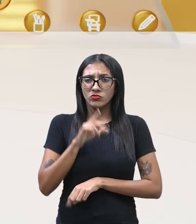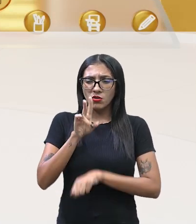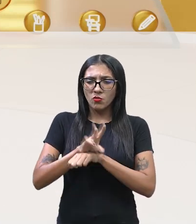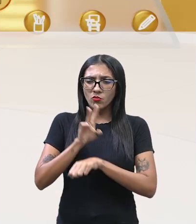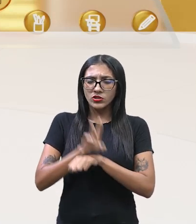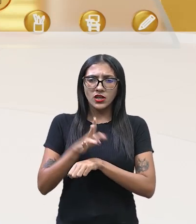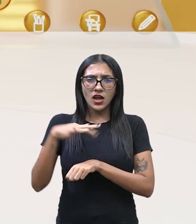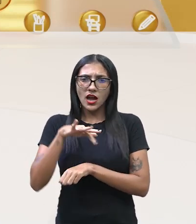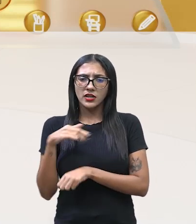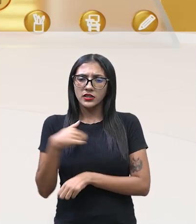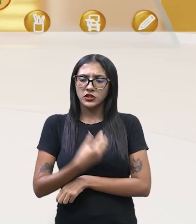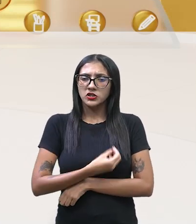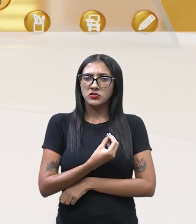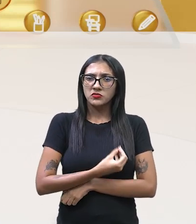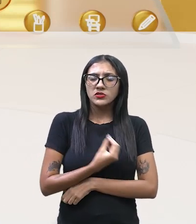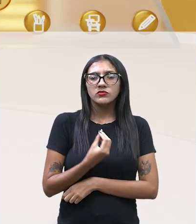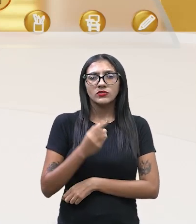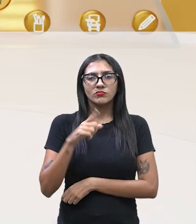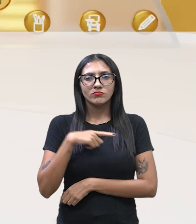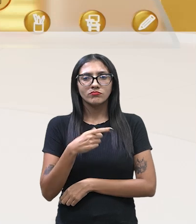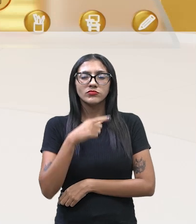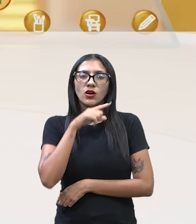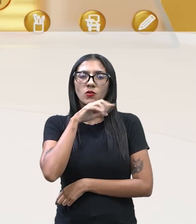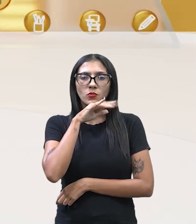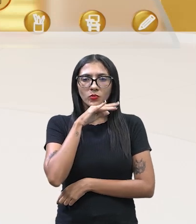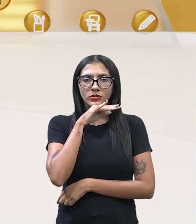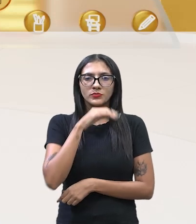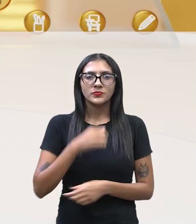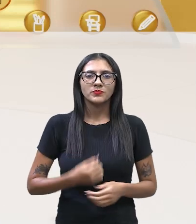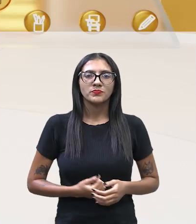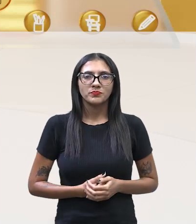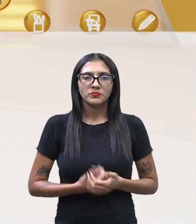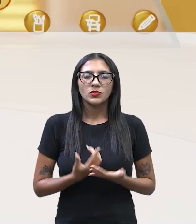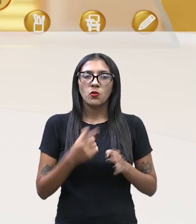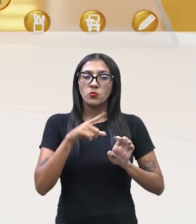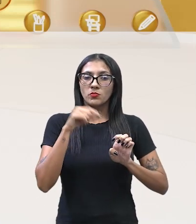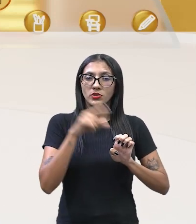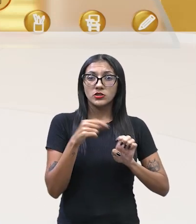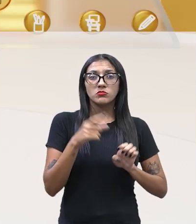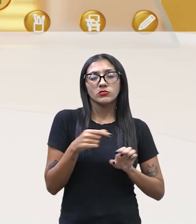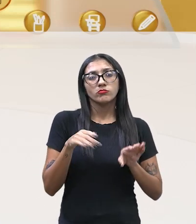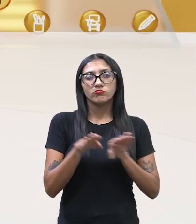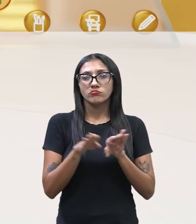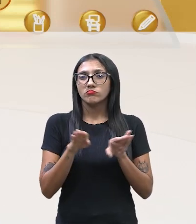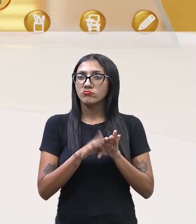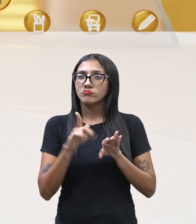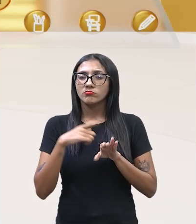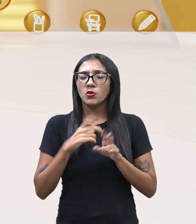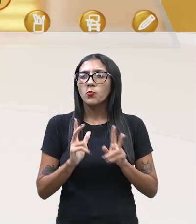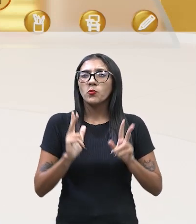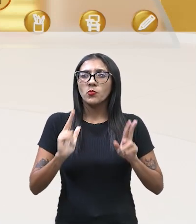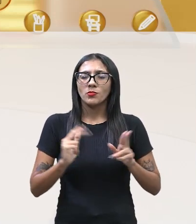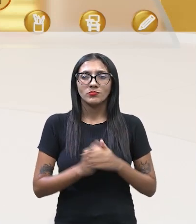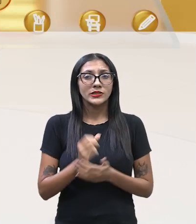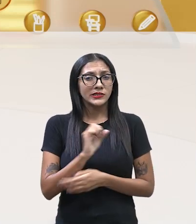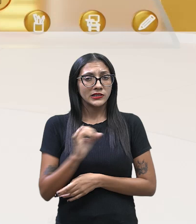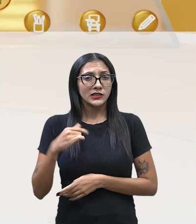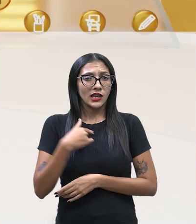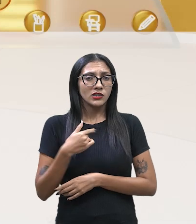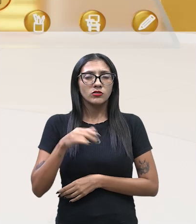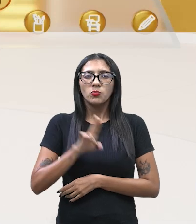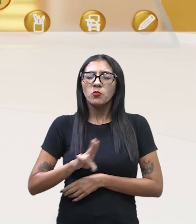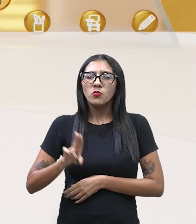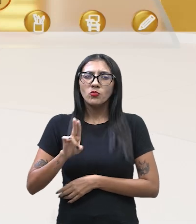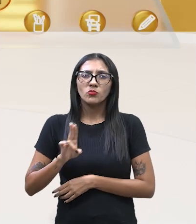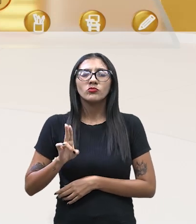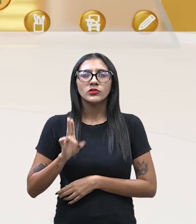a gente se dá mal. Então, no empreendimento também é a mesma coisa. Se a gente usa aquele recurso